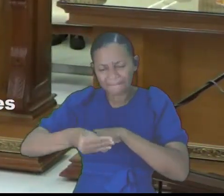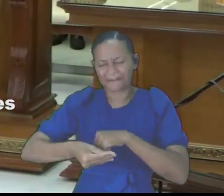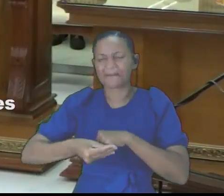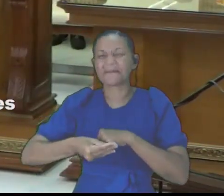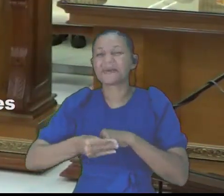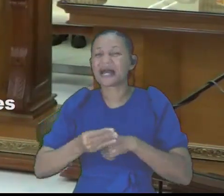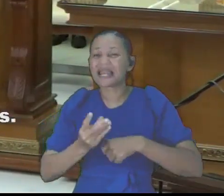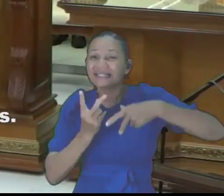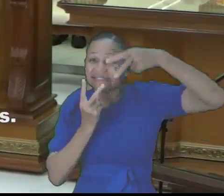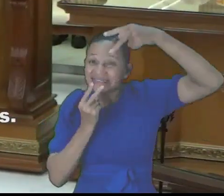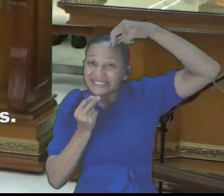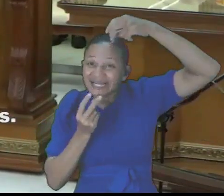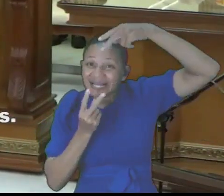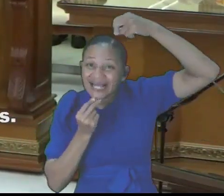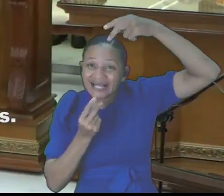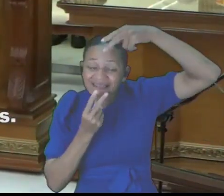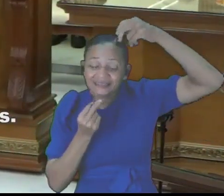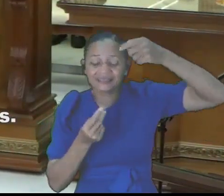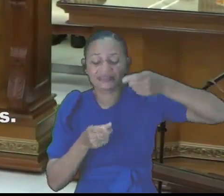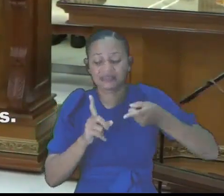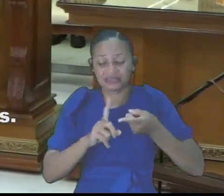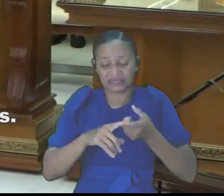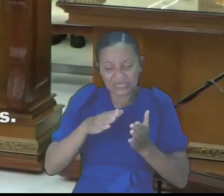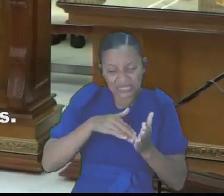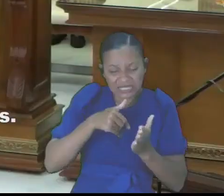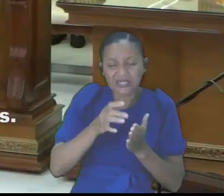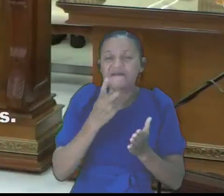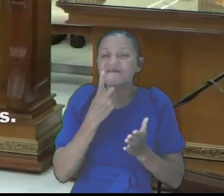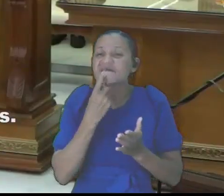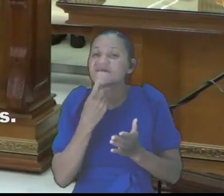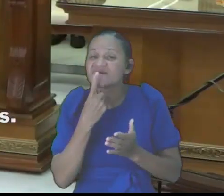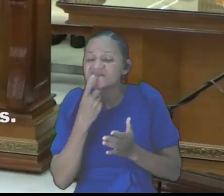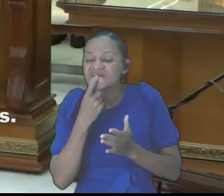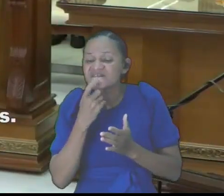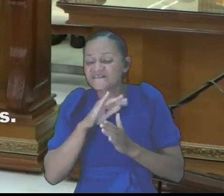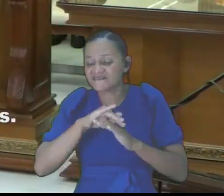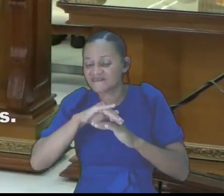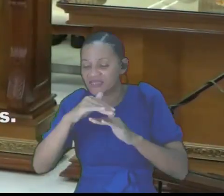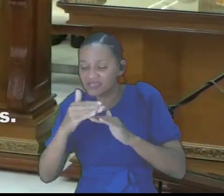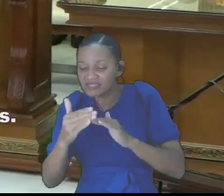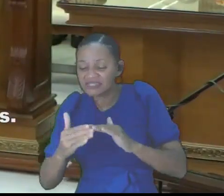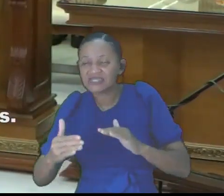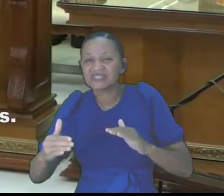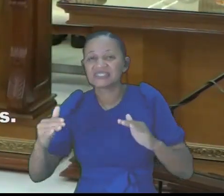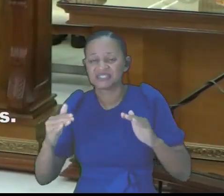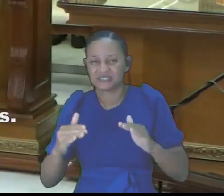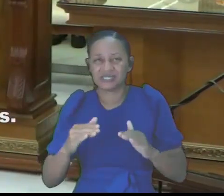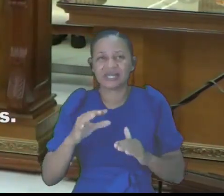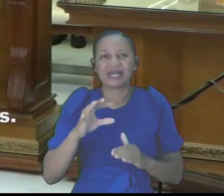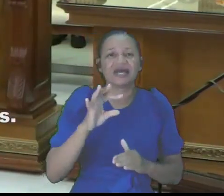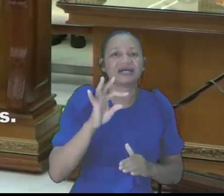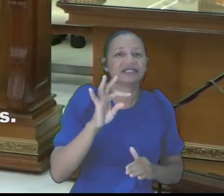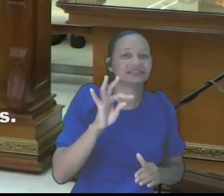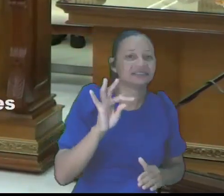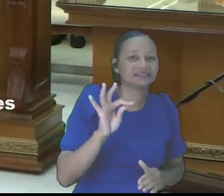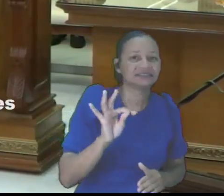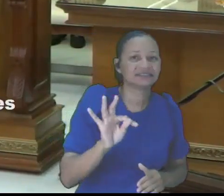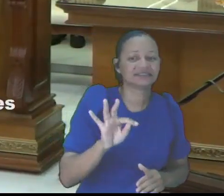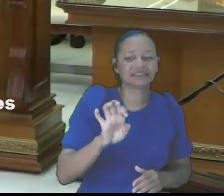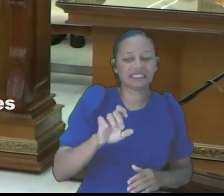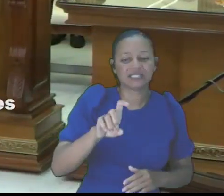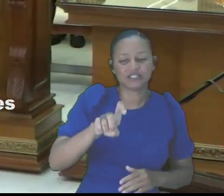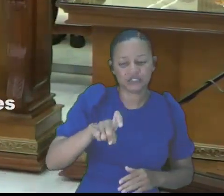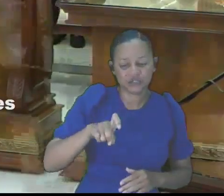de vermelho, e por cima uma coberta de peles de texugo. Muito